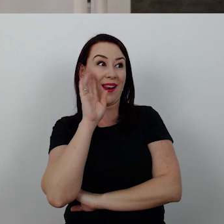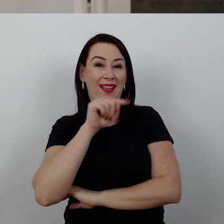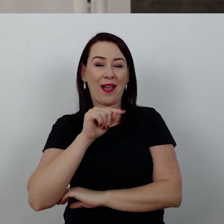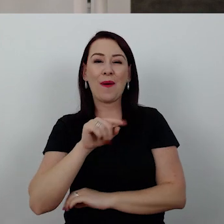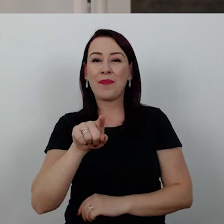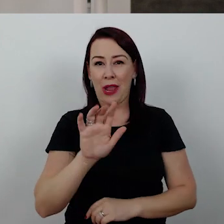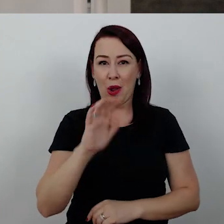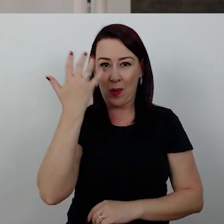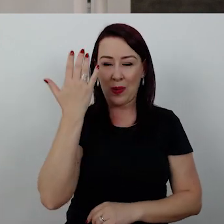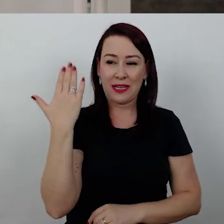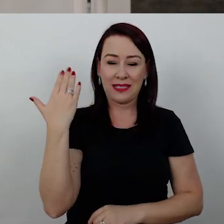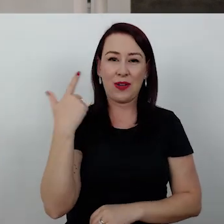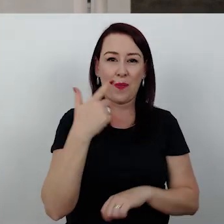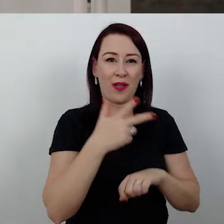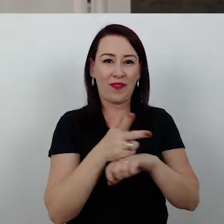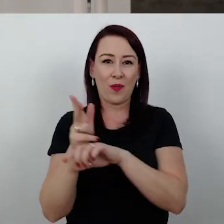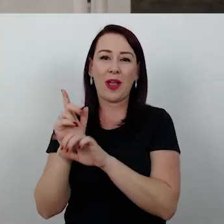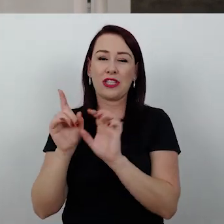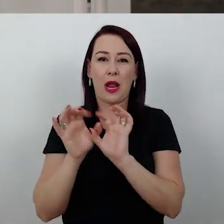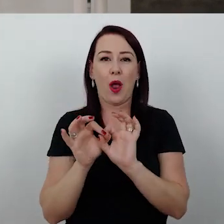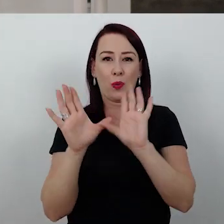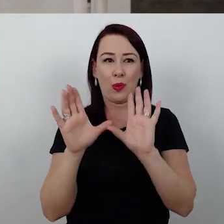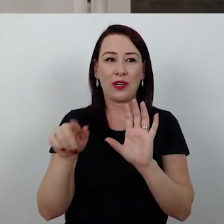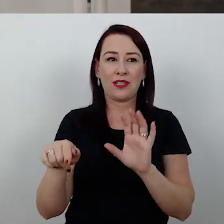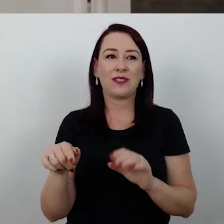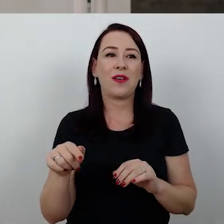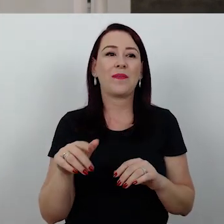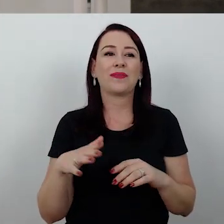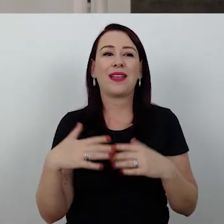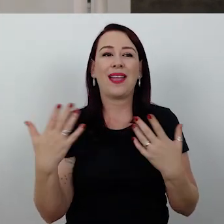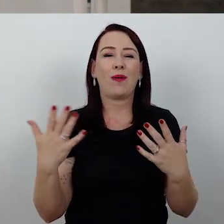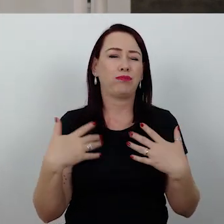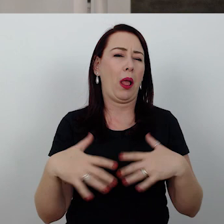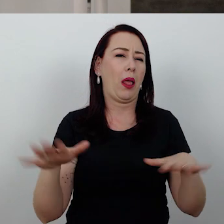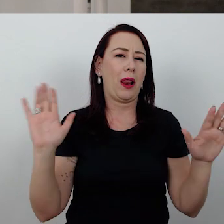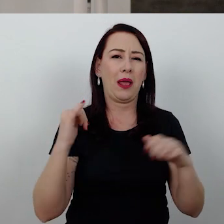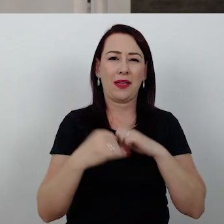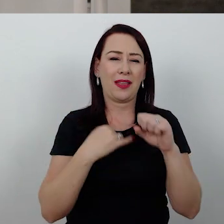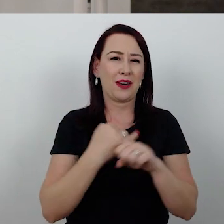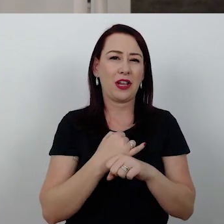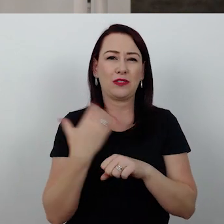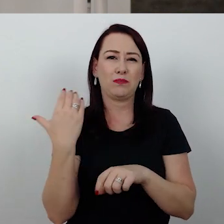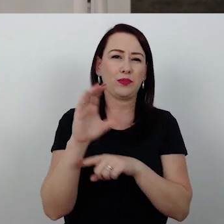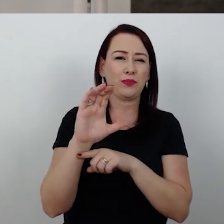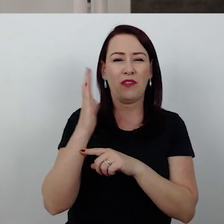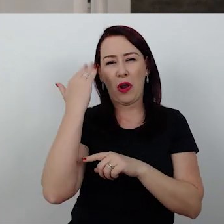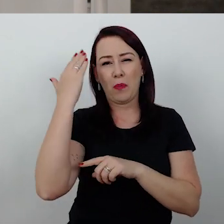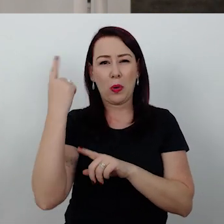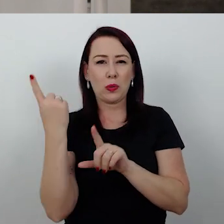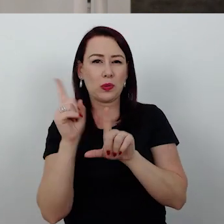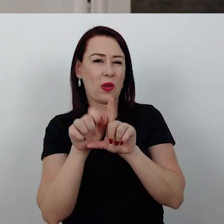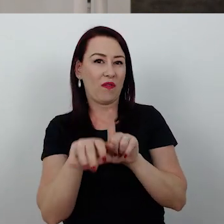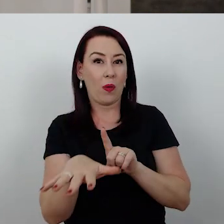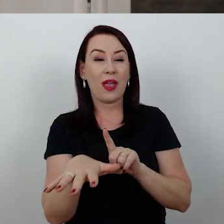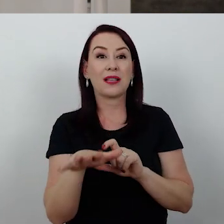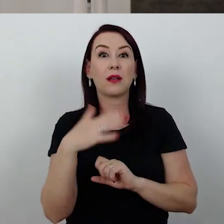teve um caso de uma filmagem que a gente autorizou que, enfim, teve uma mídia espontânea na internet, porque era de um influenciador digital.